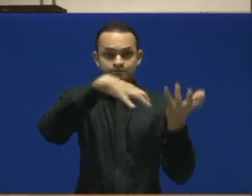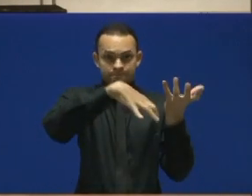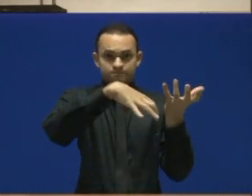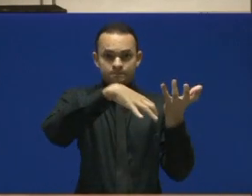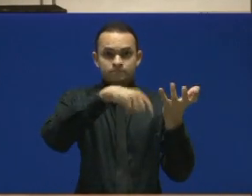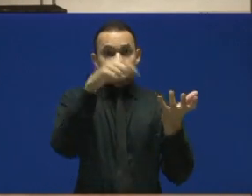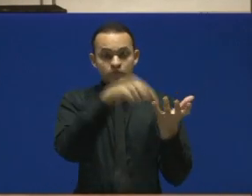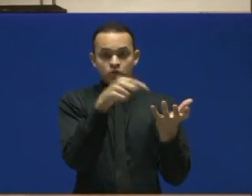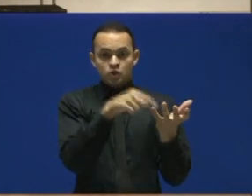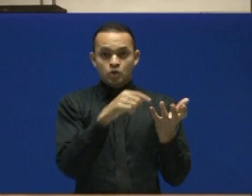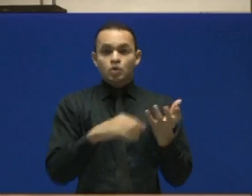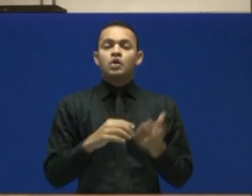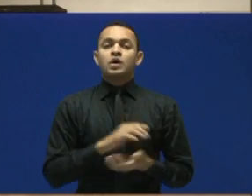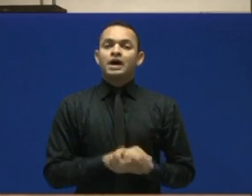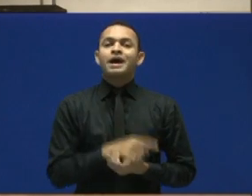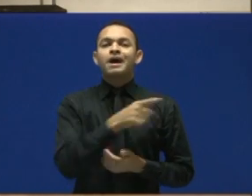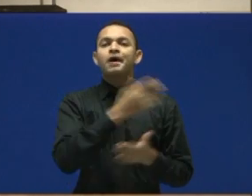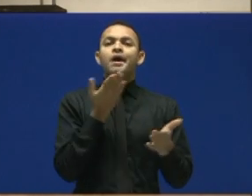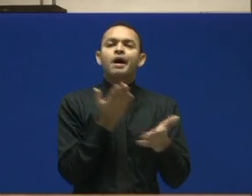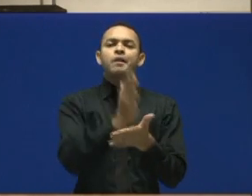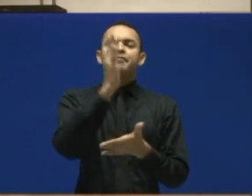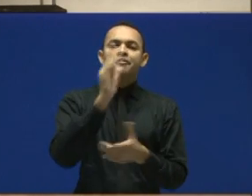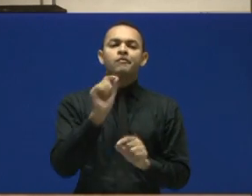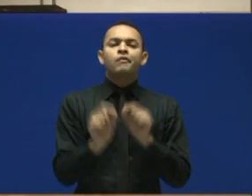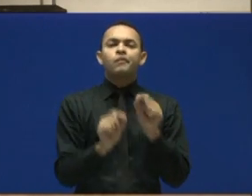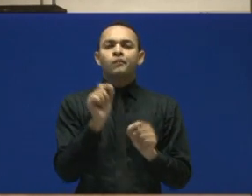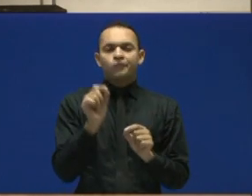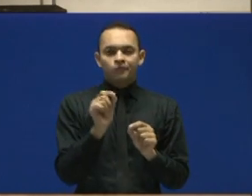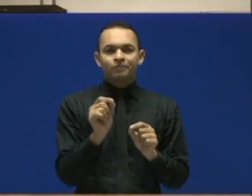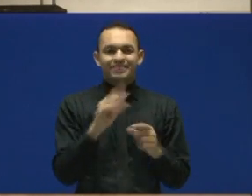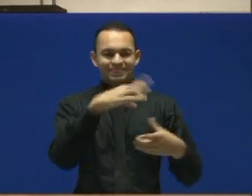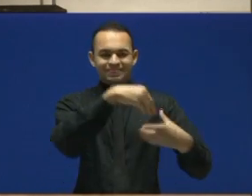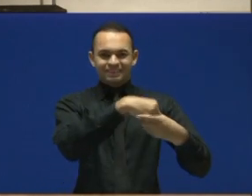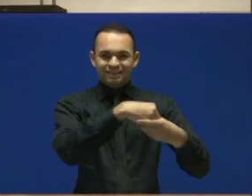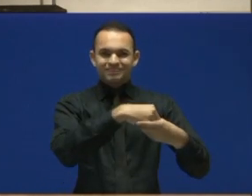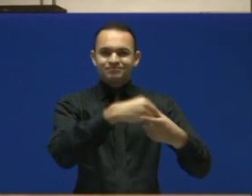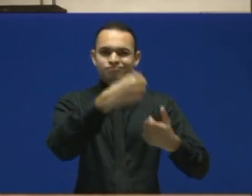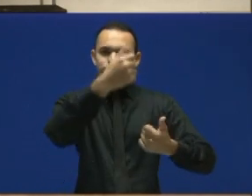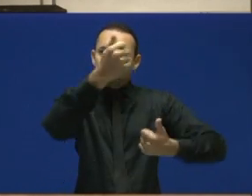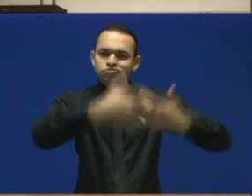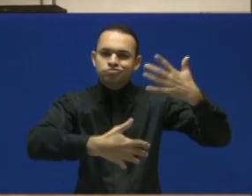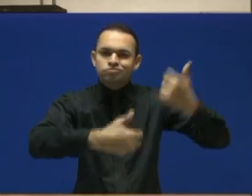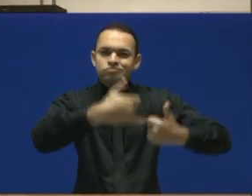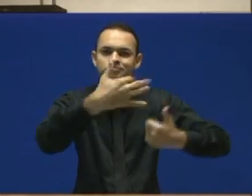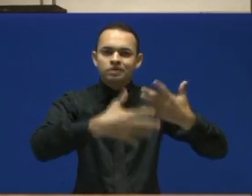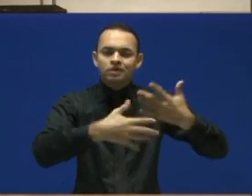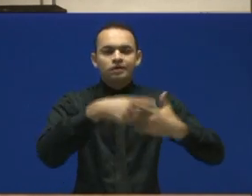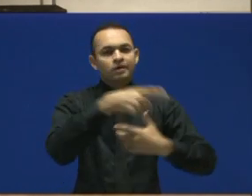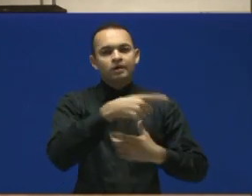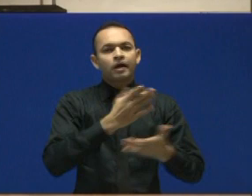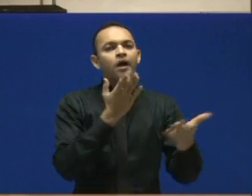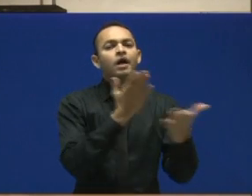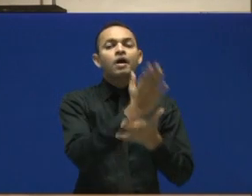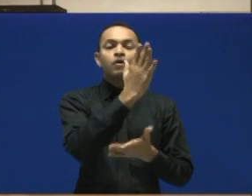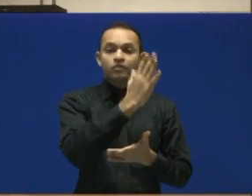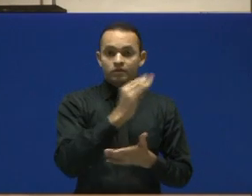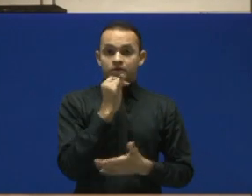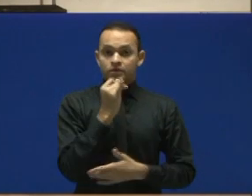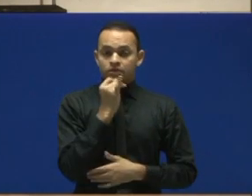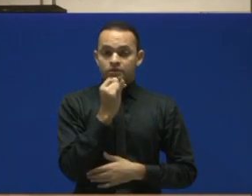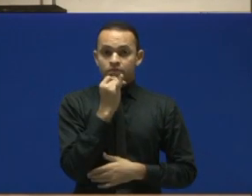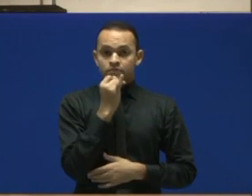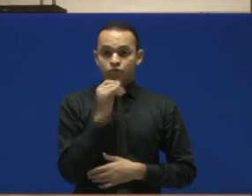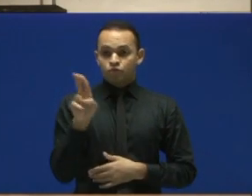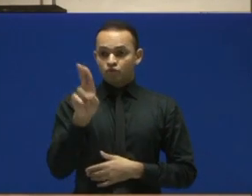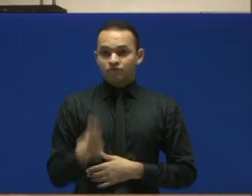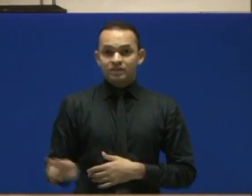aprovou uma medida que impede as universidades de continuarem crescendo